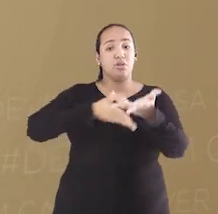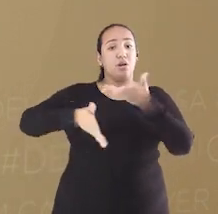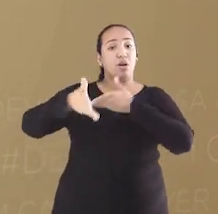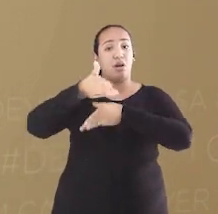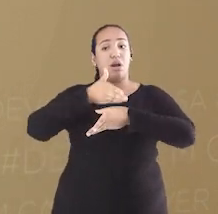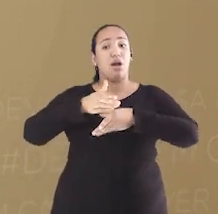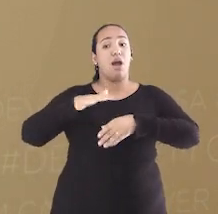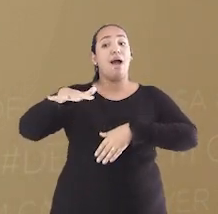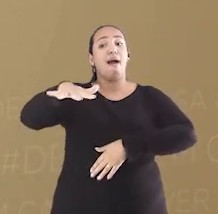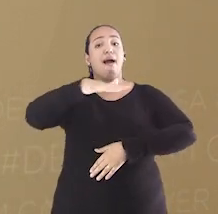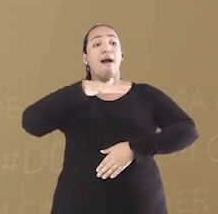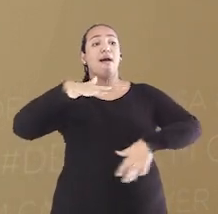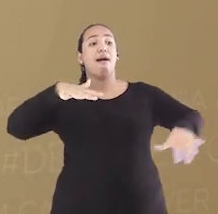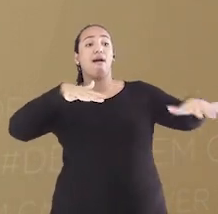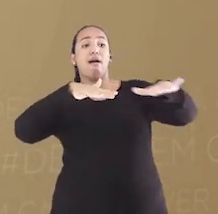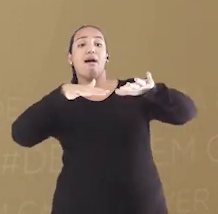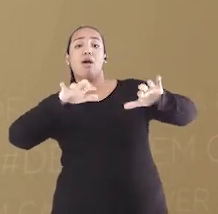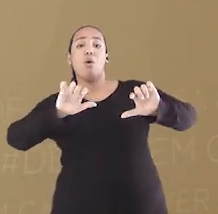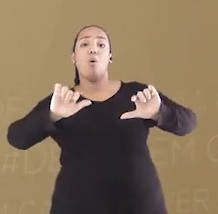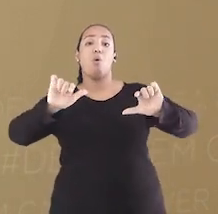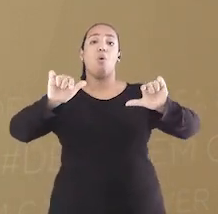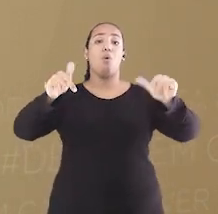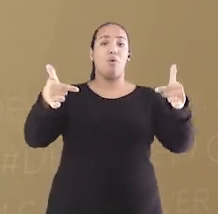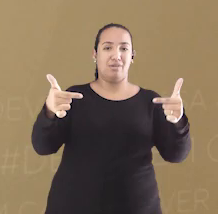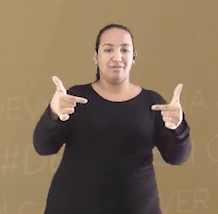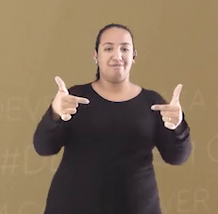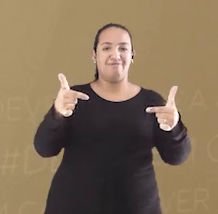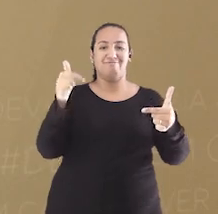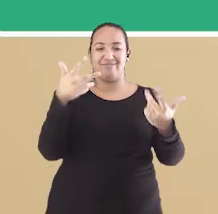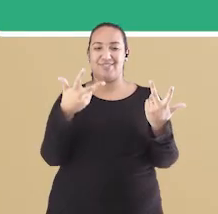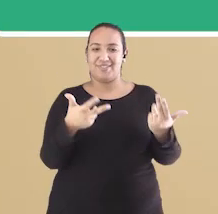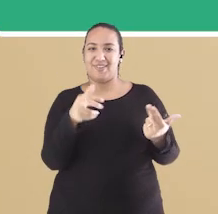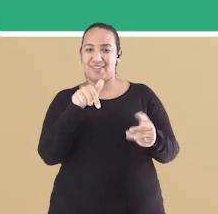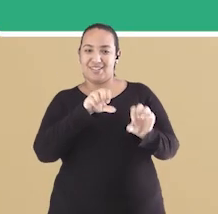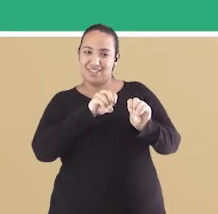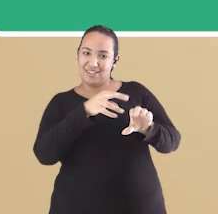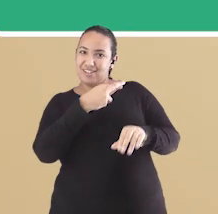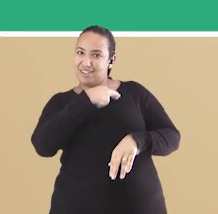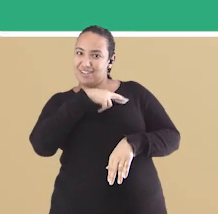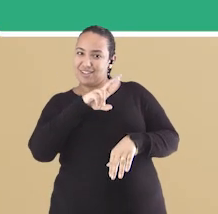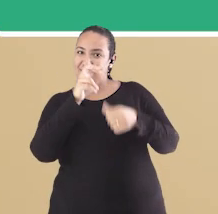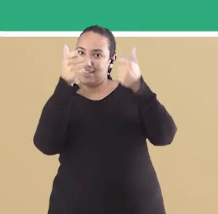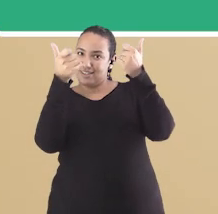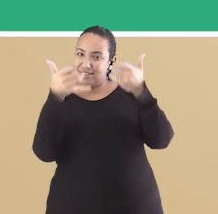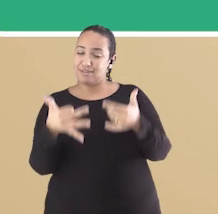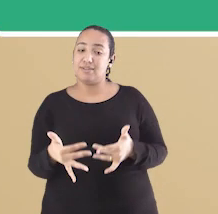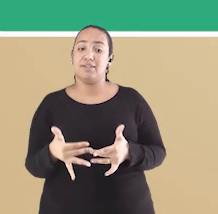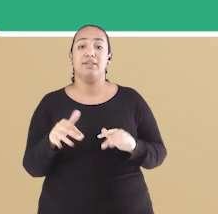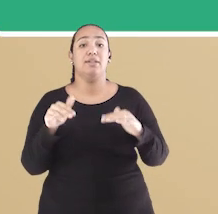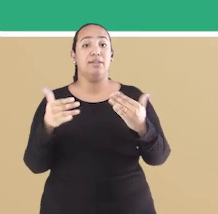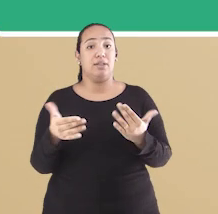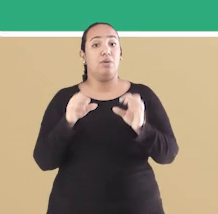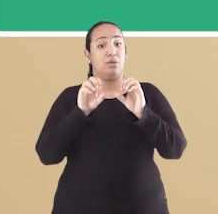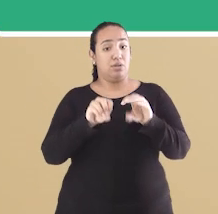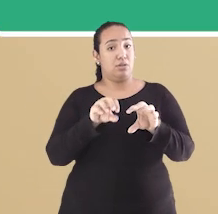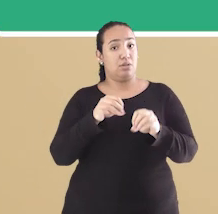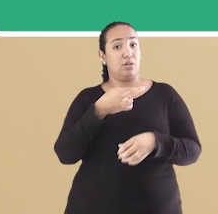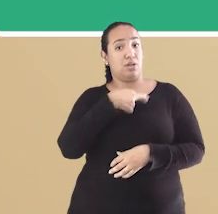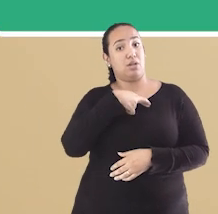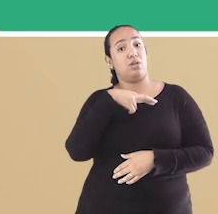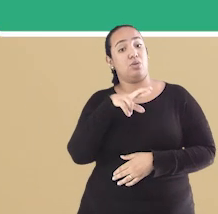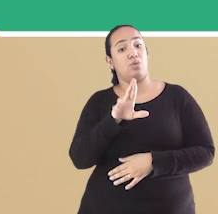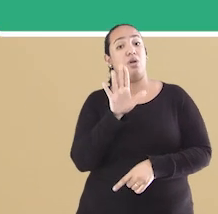conhecimento, justamente como faz o ensino religioso. Vale dizer que o ensino religioso contribui,